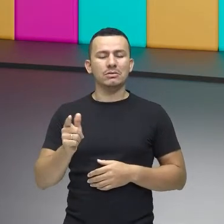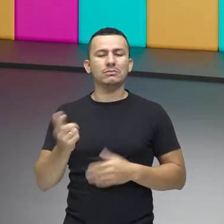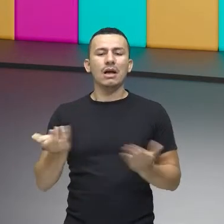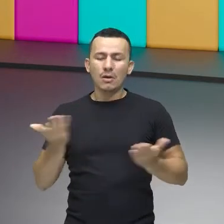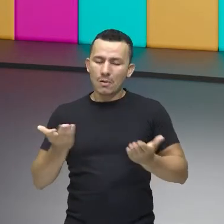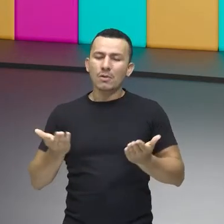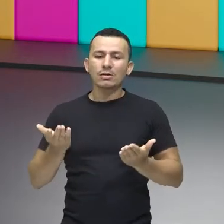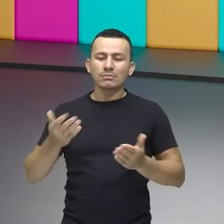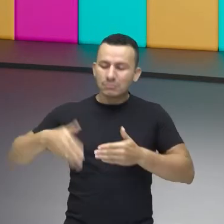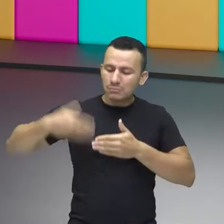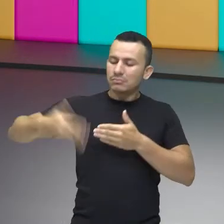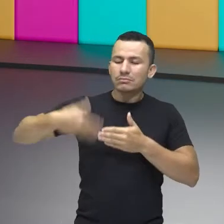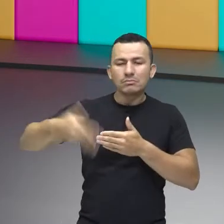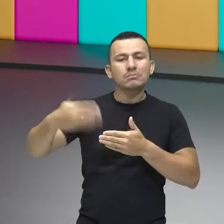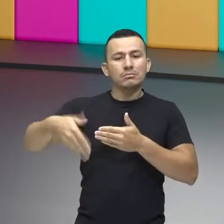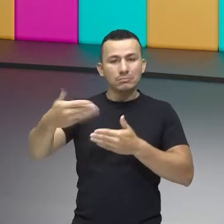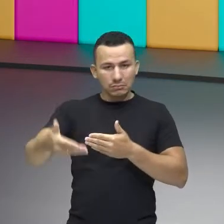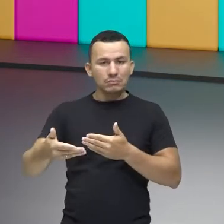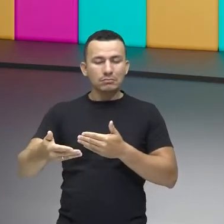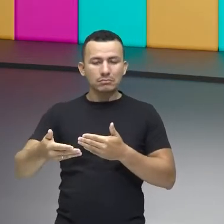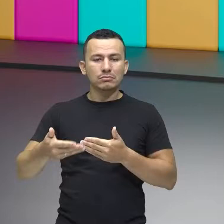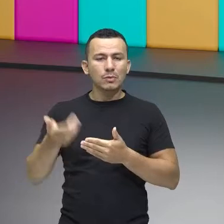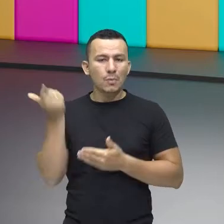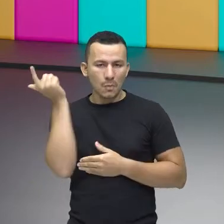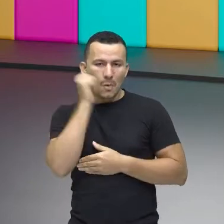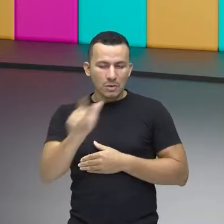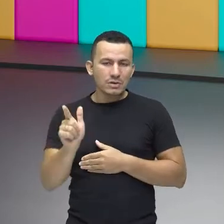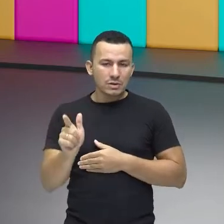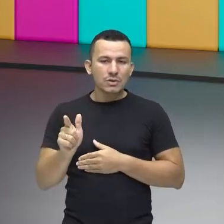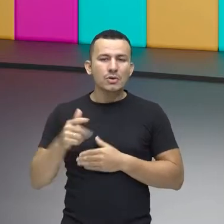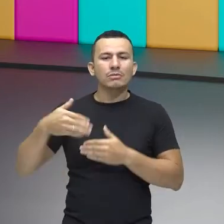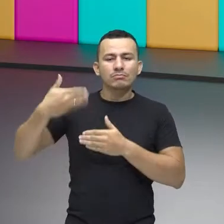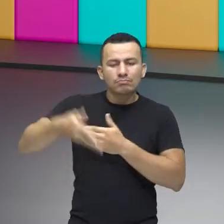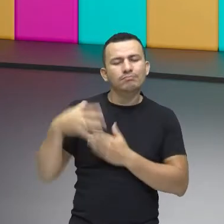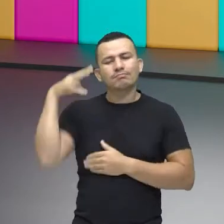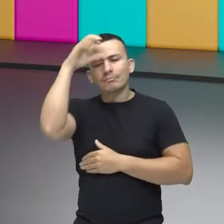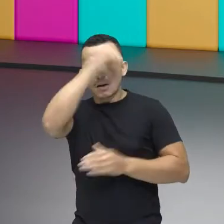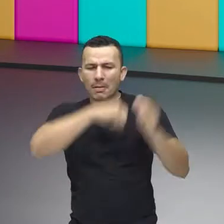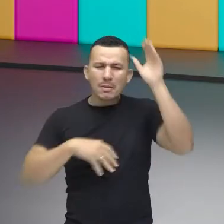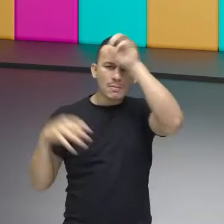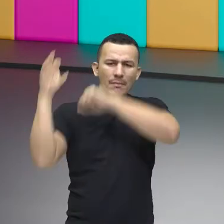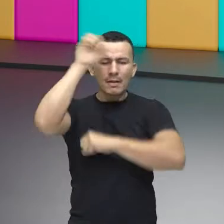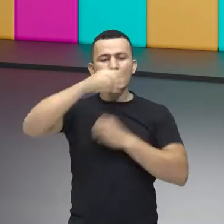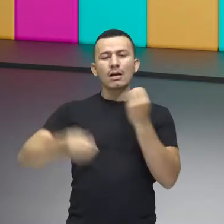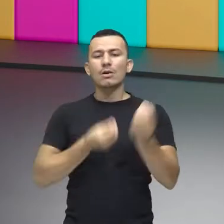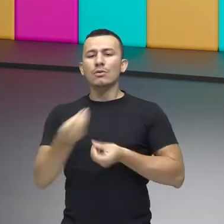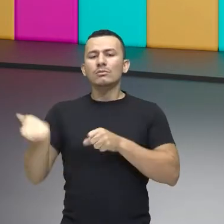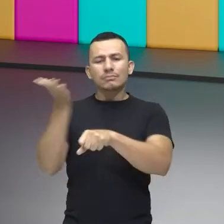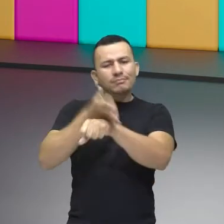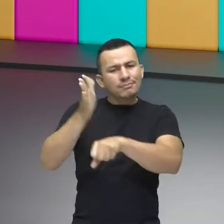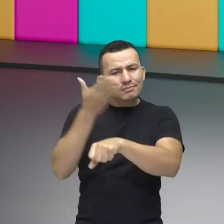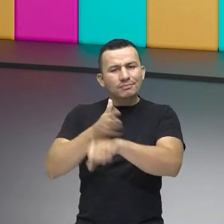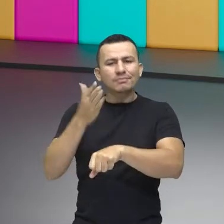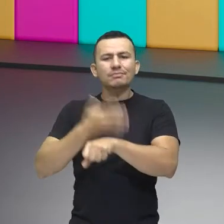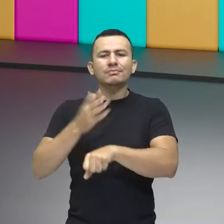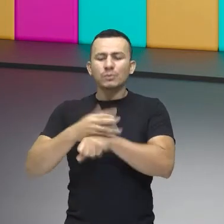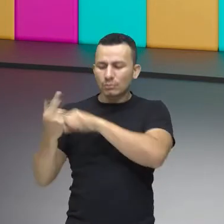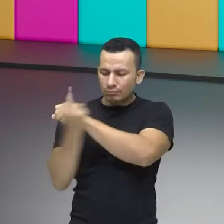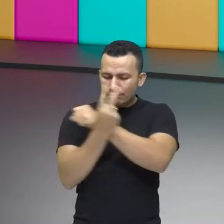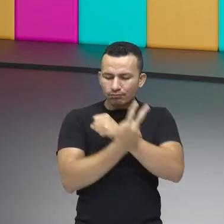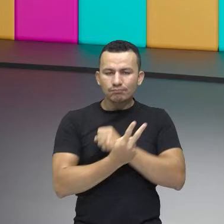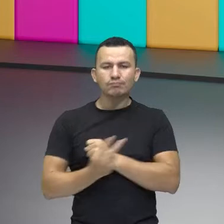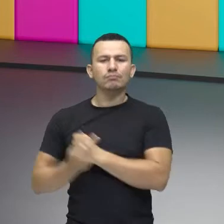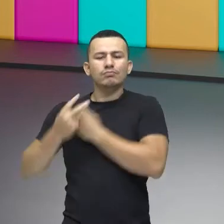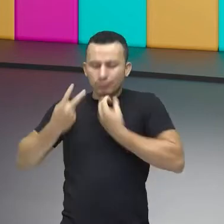mas agora, né? Então, eu acredito que ele vai dizer aí que agora sim ele está aprendendo, né, a praticar o autocuidado, a